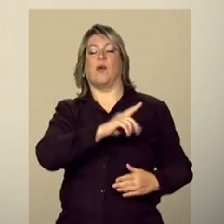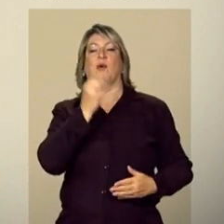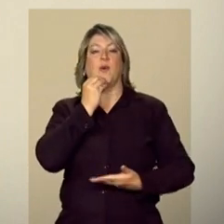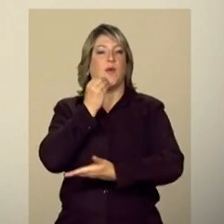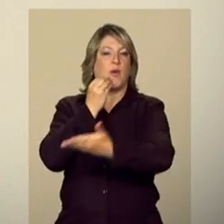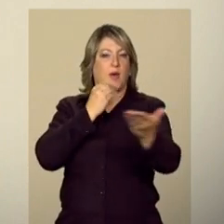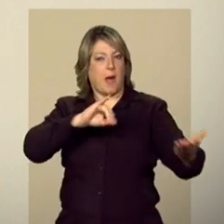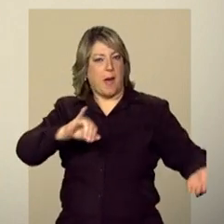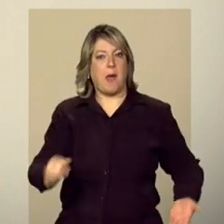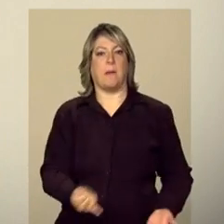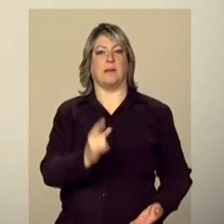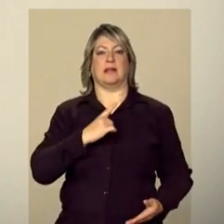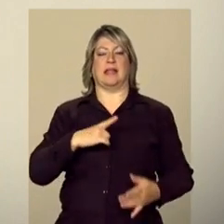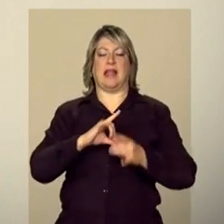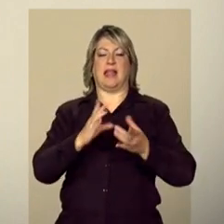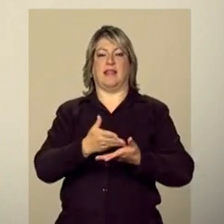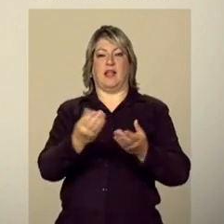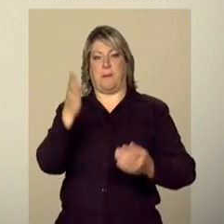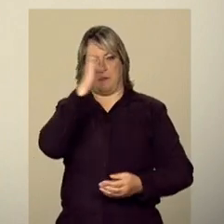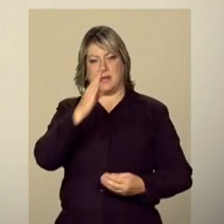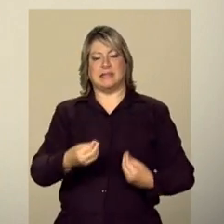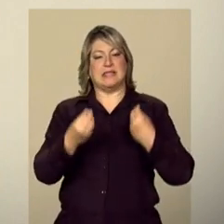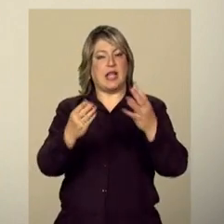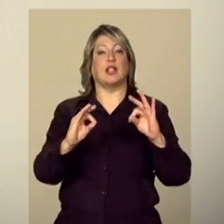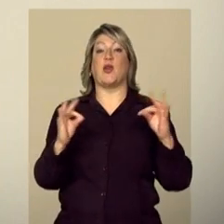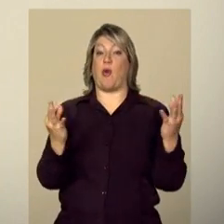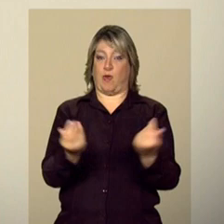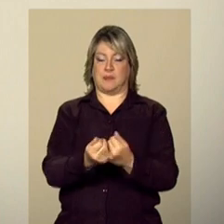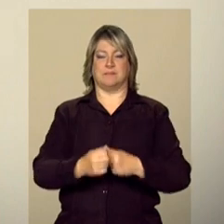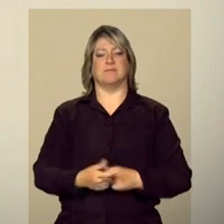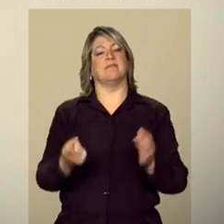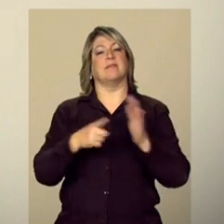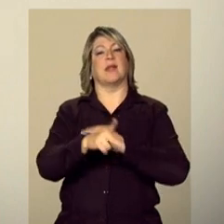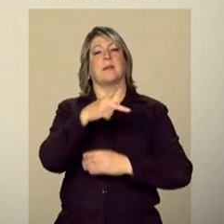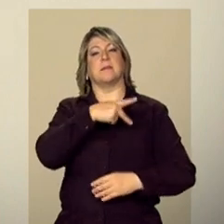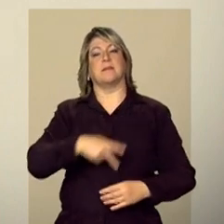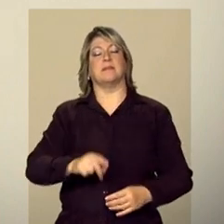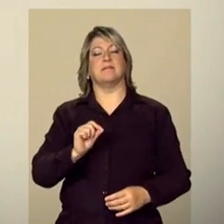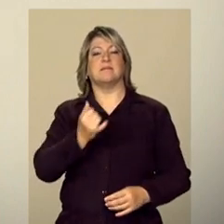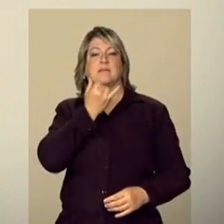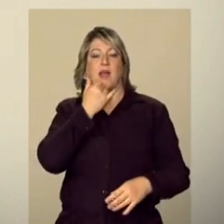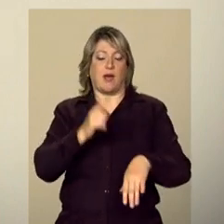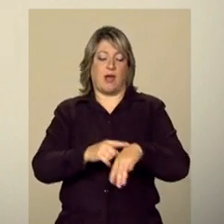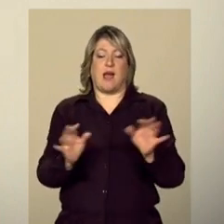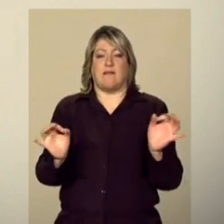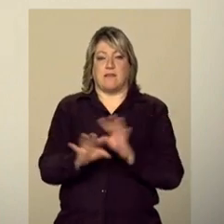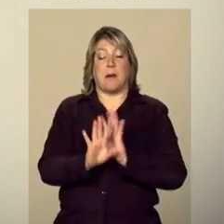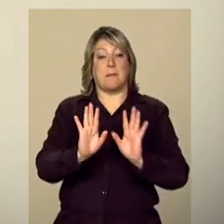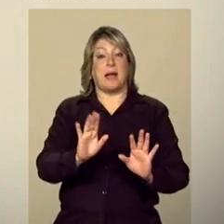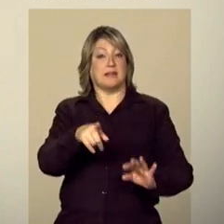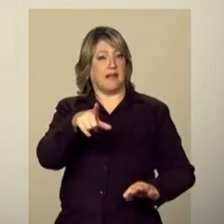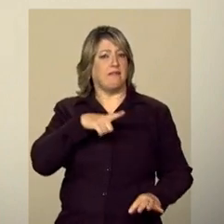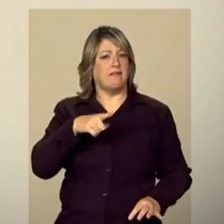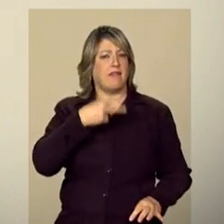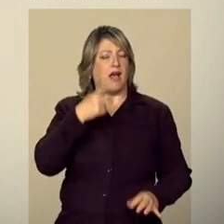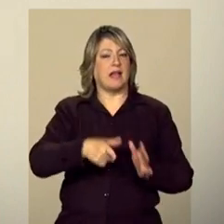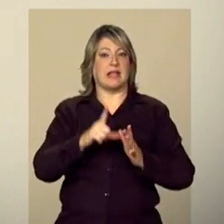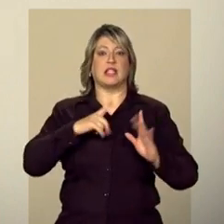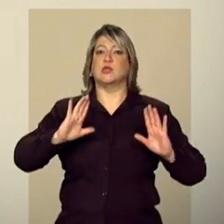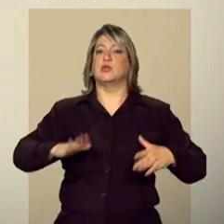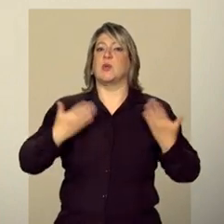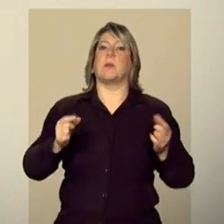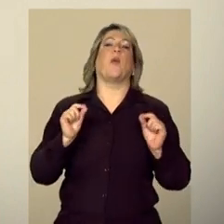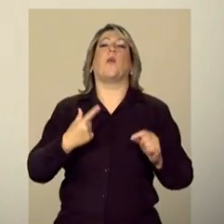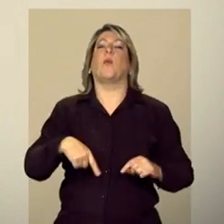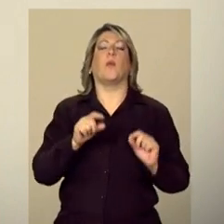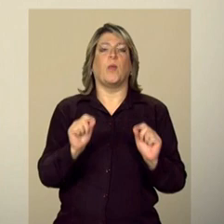oportunidades que nosso país está oferecendo para todos Presidente Infelizmente o nosso tempo hoje chegou ao fim mas a senhora falou que tinha uma surpresa